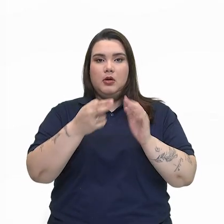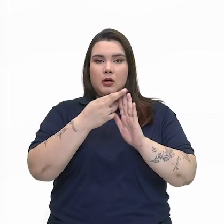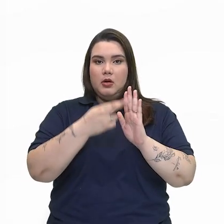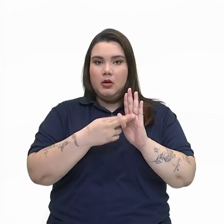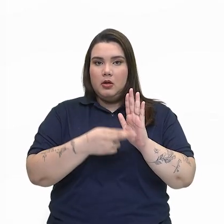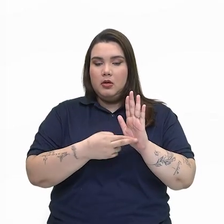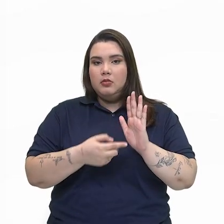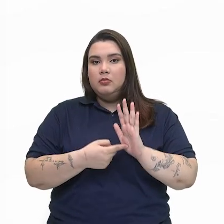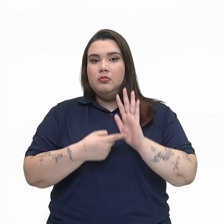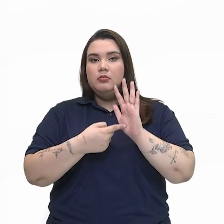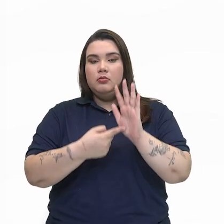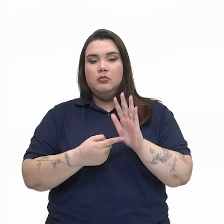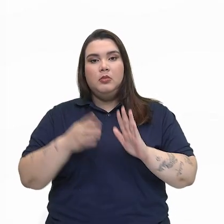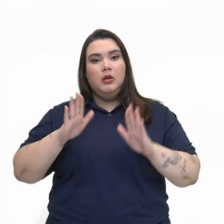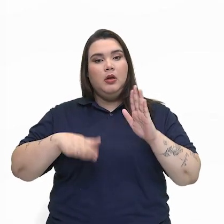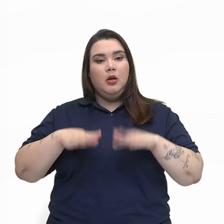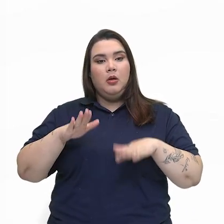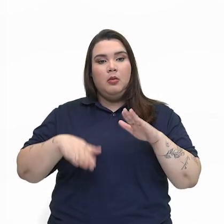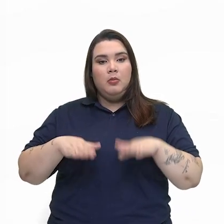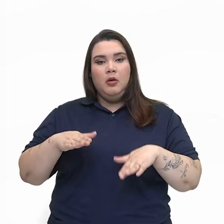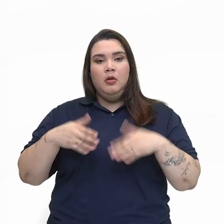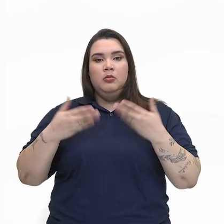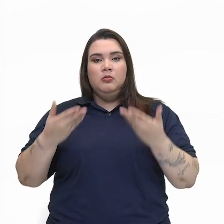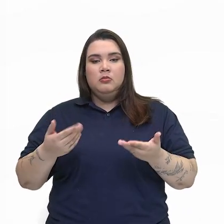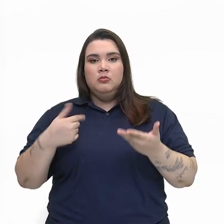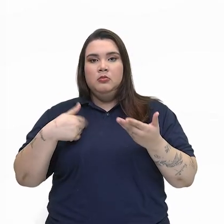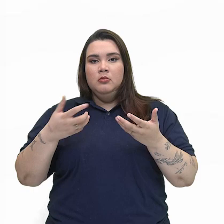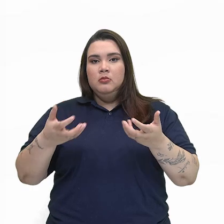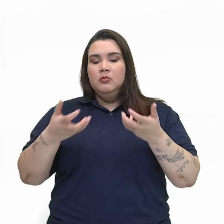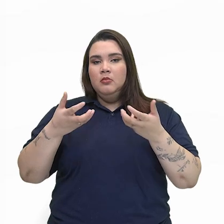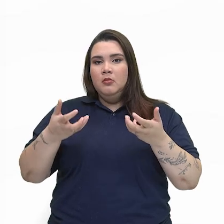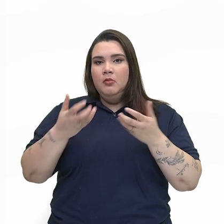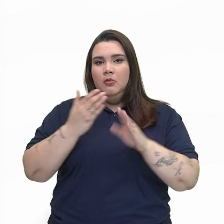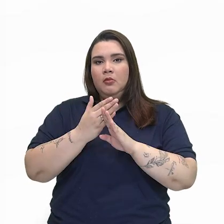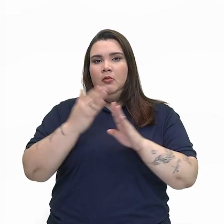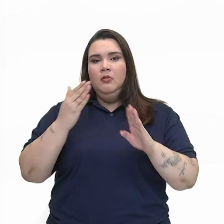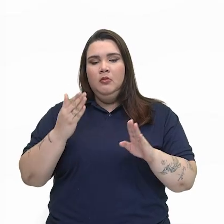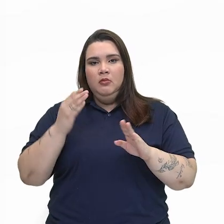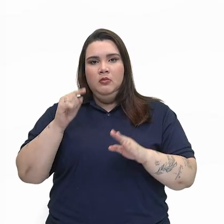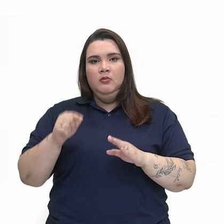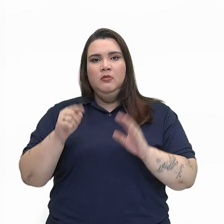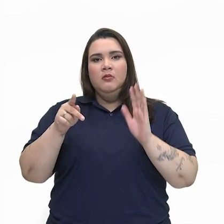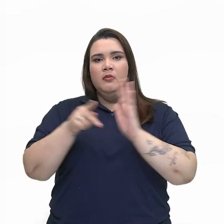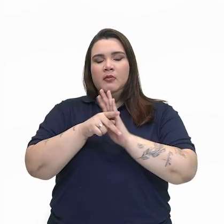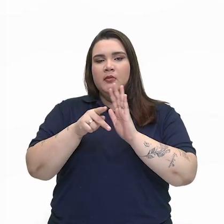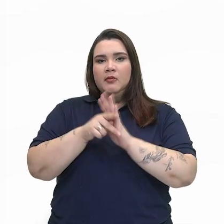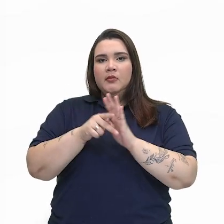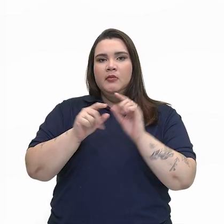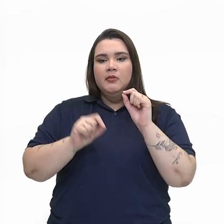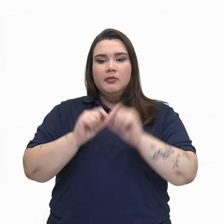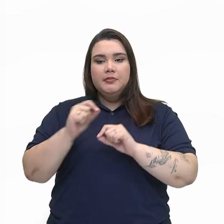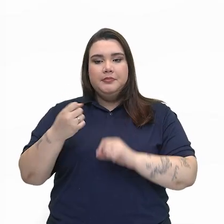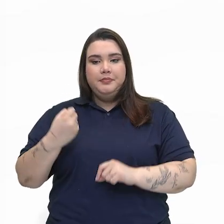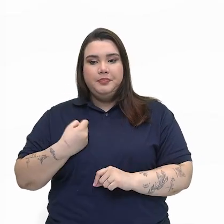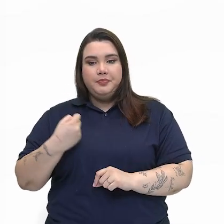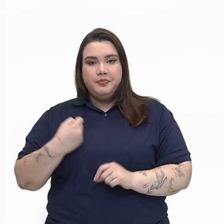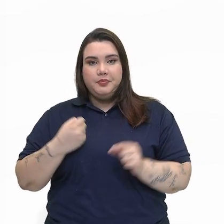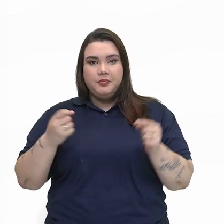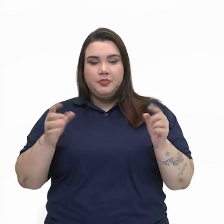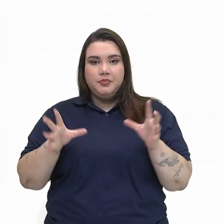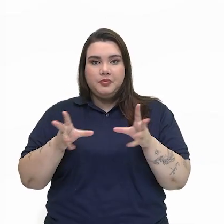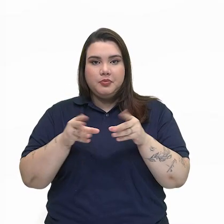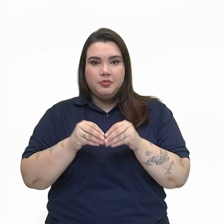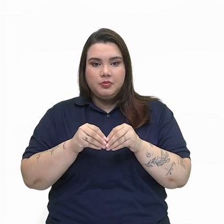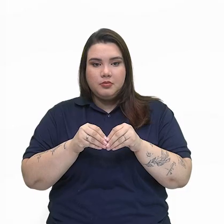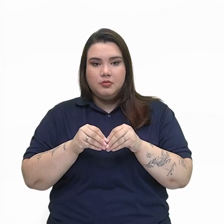ali. Dependendo do que eu queria e quero fazer esse arredondamento. Logo, primeiramente, o que eu